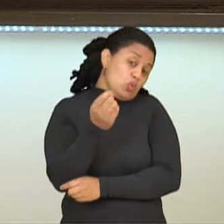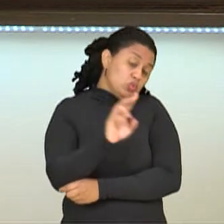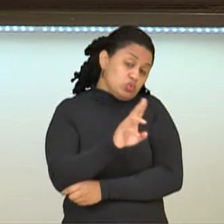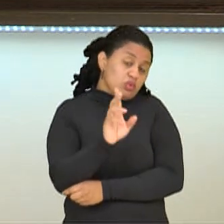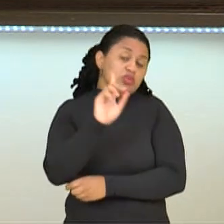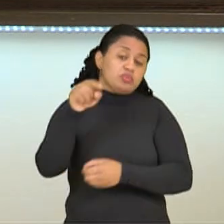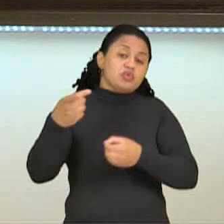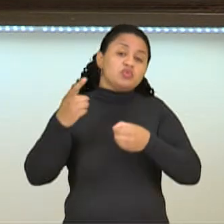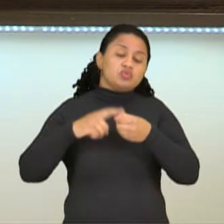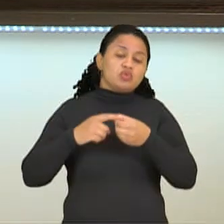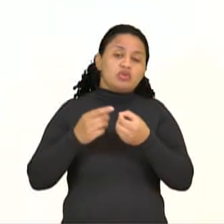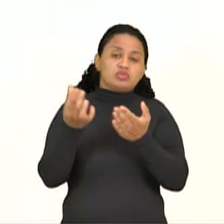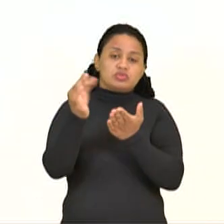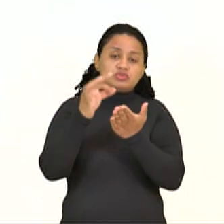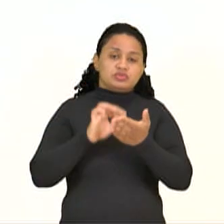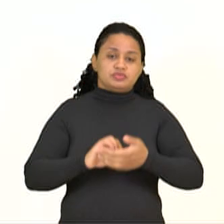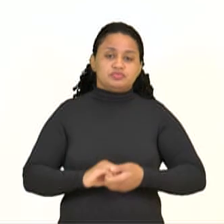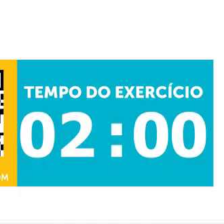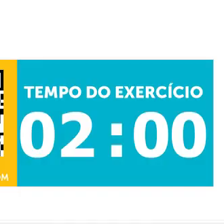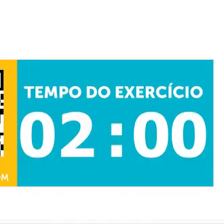volto comentando com vocês.